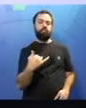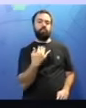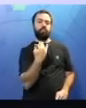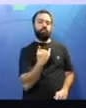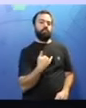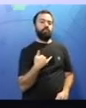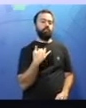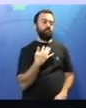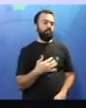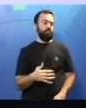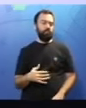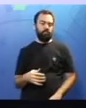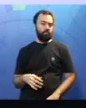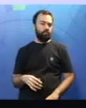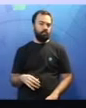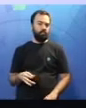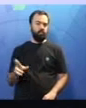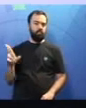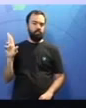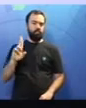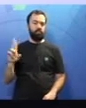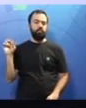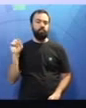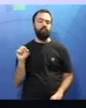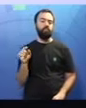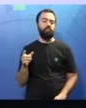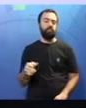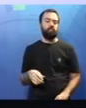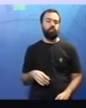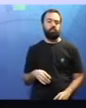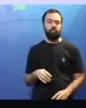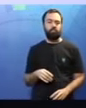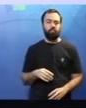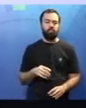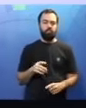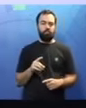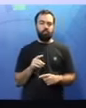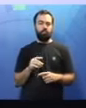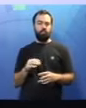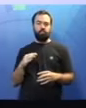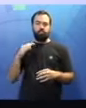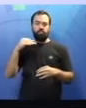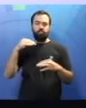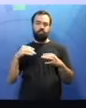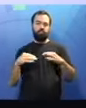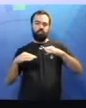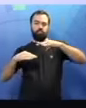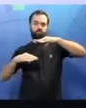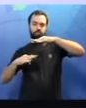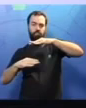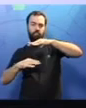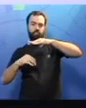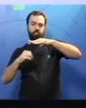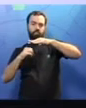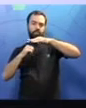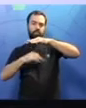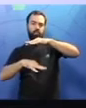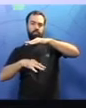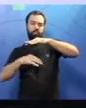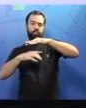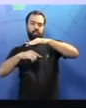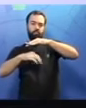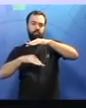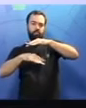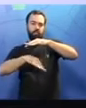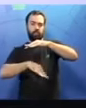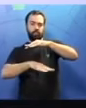Um exemplo da utilidade da onda sonora é o sonar. As ondas elas são emitidas na água, e o caminho